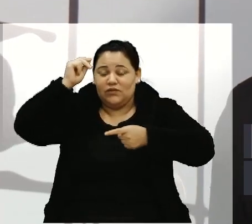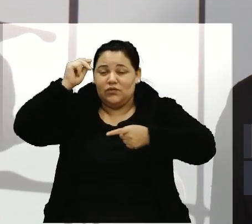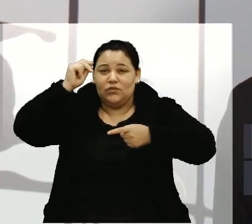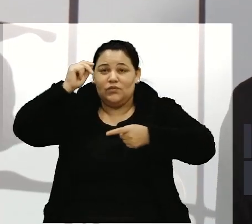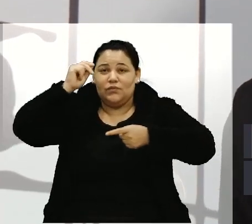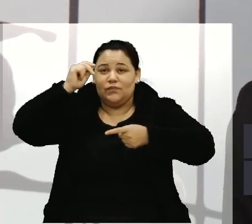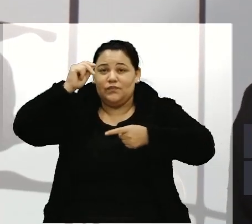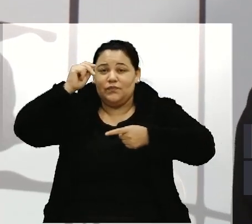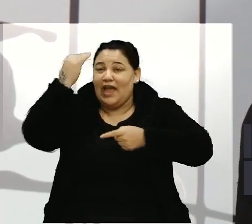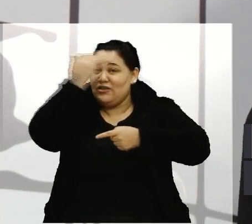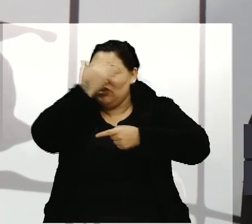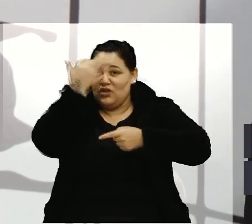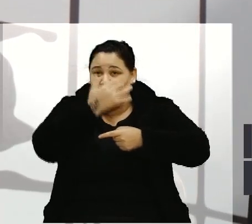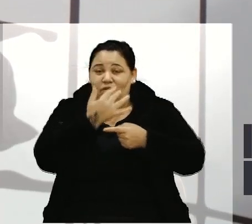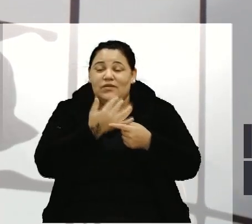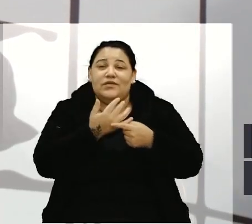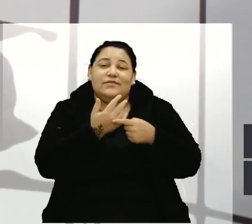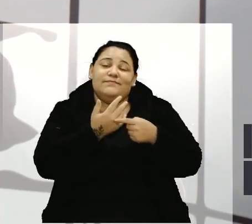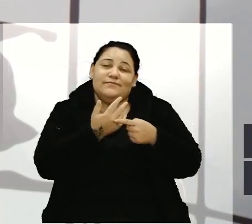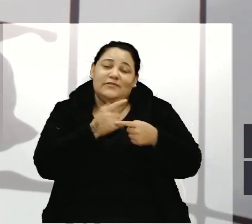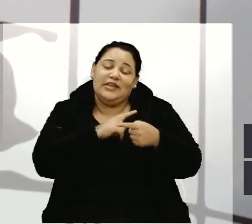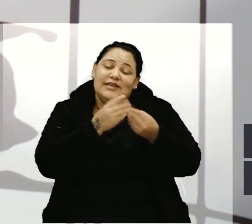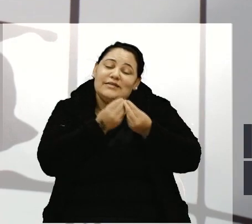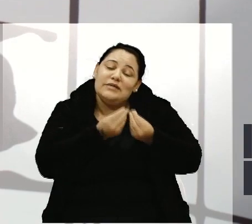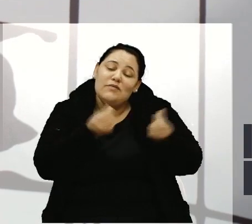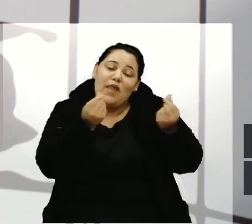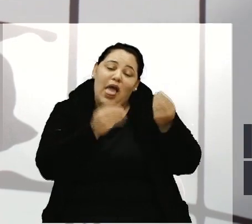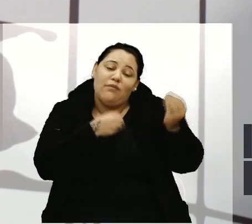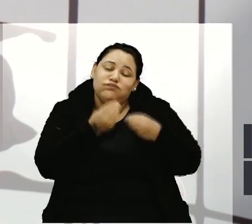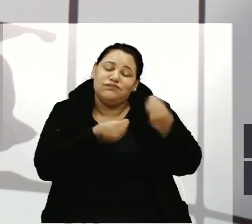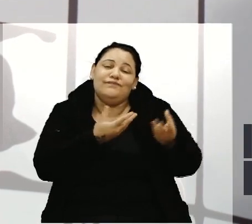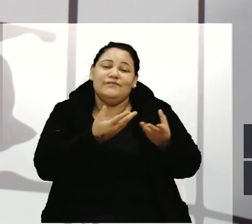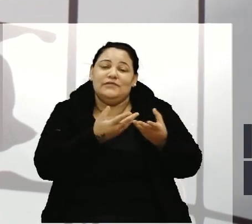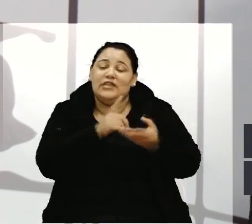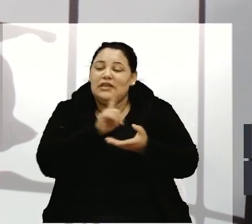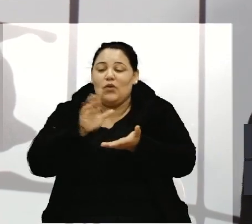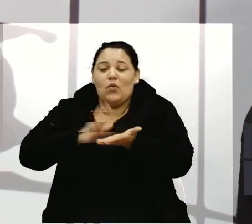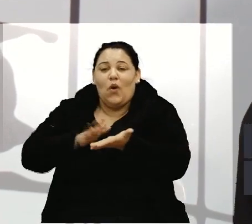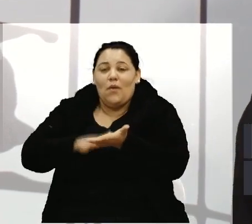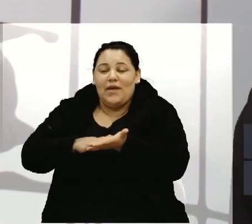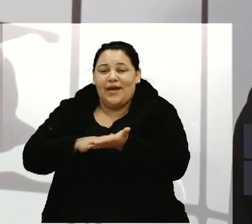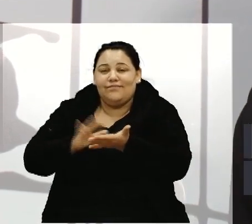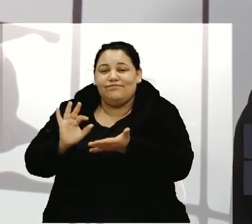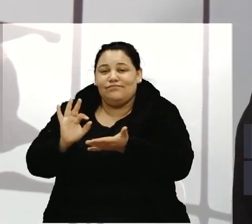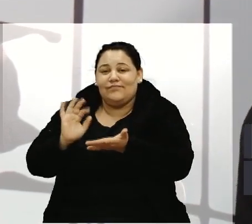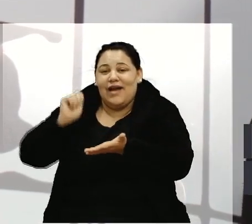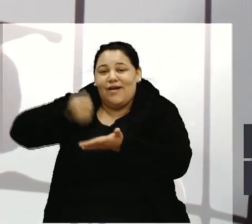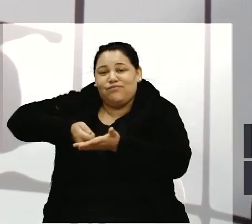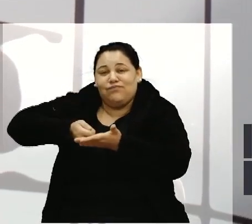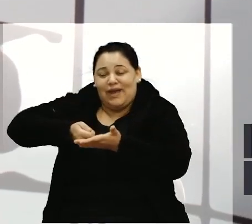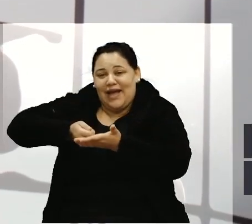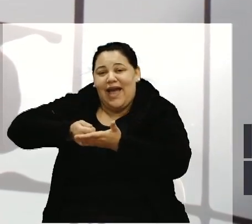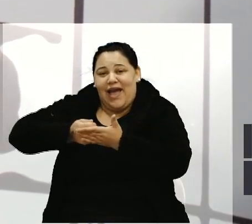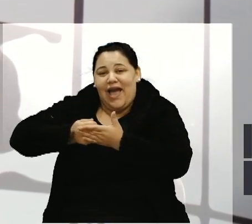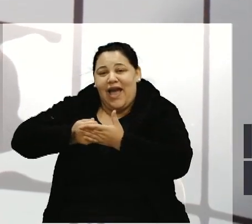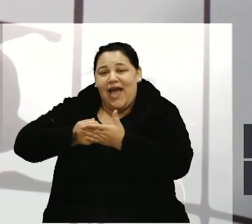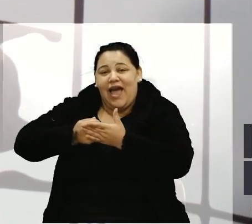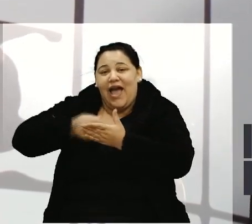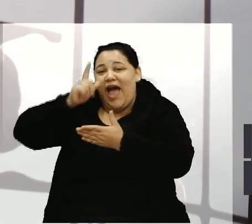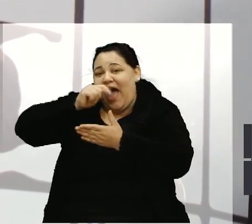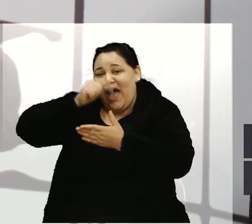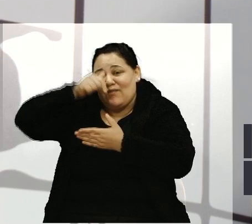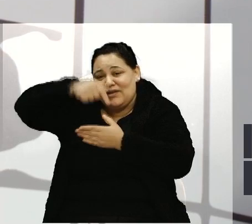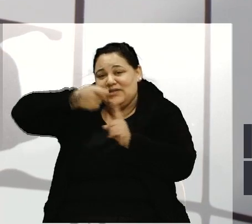em reduzir a taxa de água, até nem cobrar a taxa de água desse mês e também não cobrar o IPTU para que nós possamos deixar essas